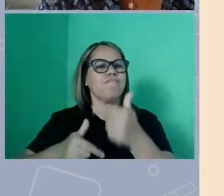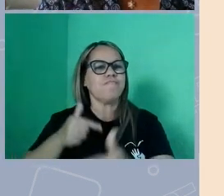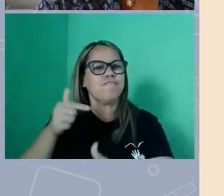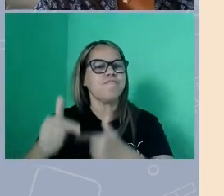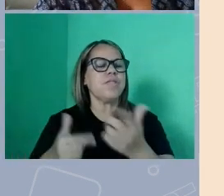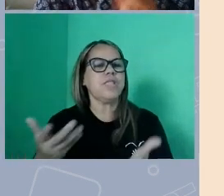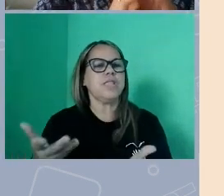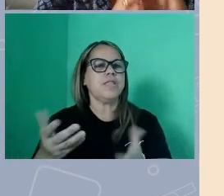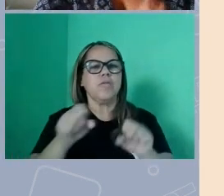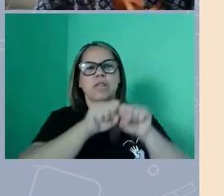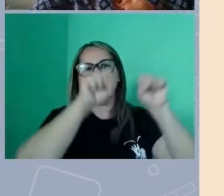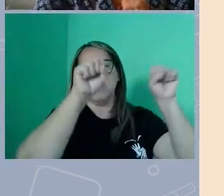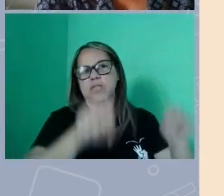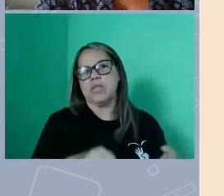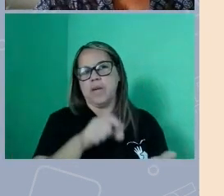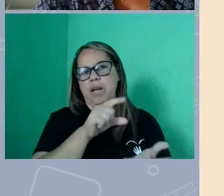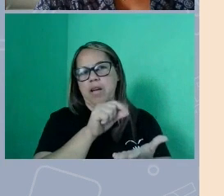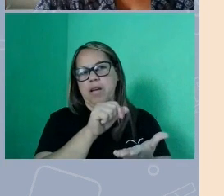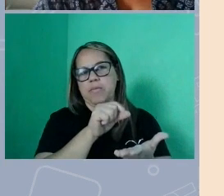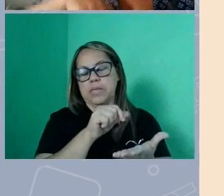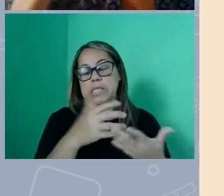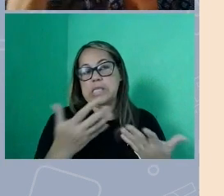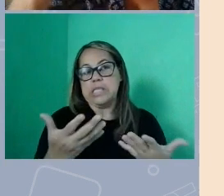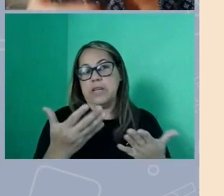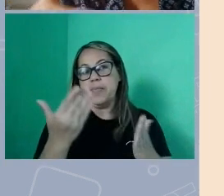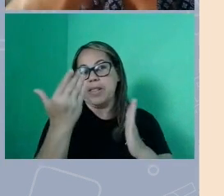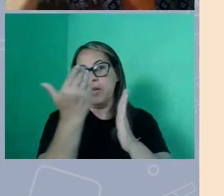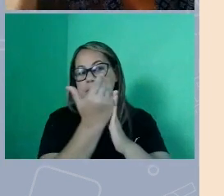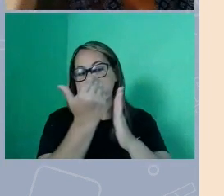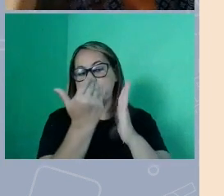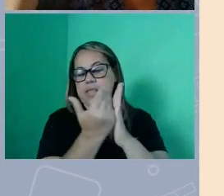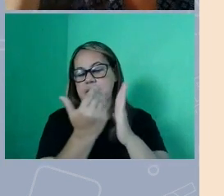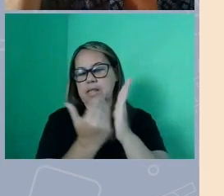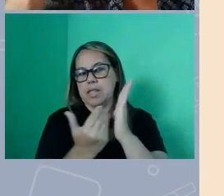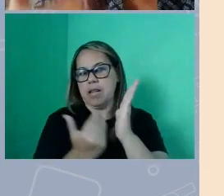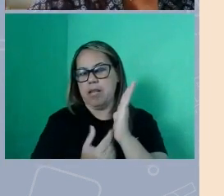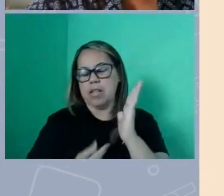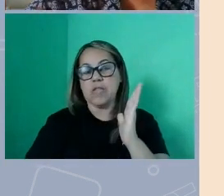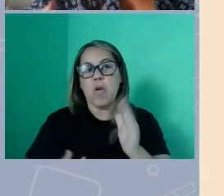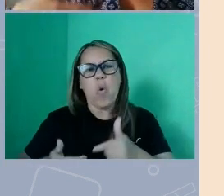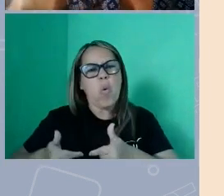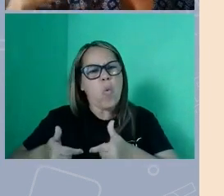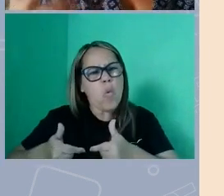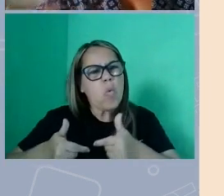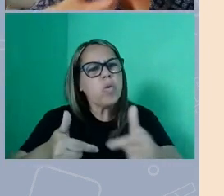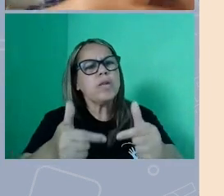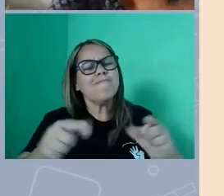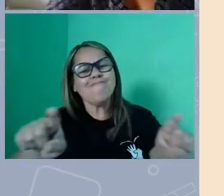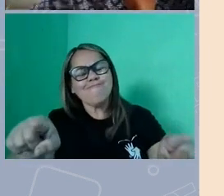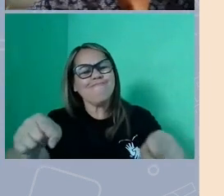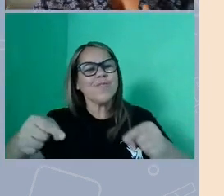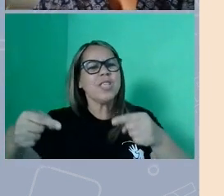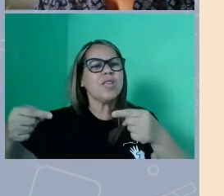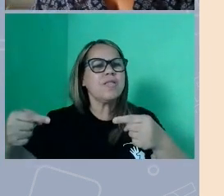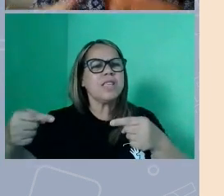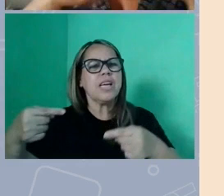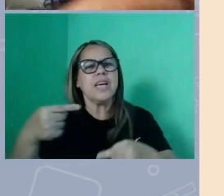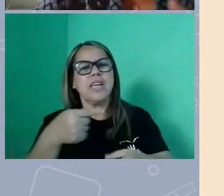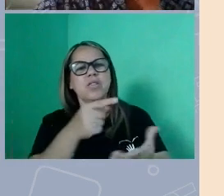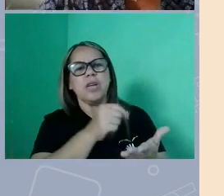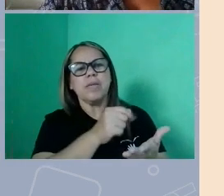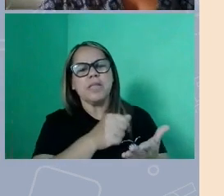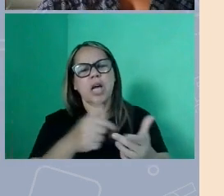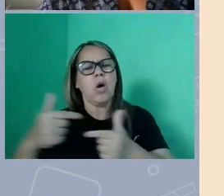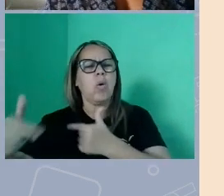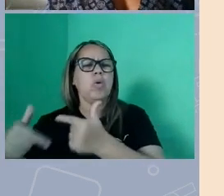capitalista então as classes elas vão lutar elas vão fazer uma oposição estrutural entre o capital e o trabalho vão